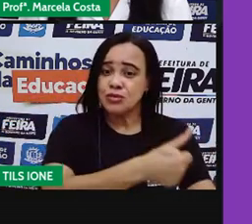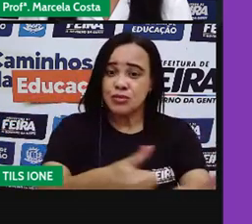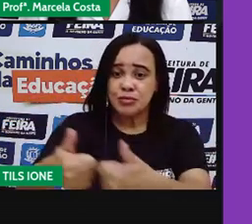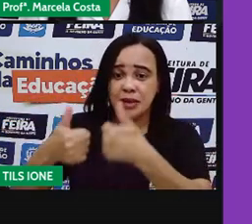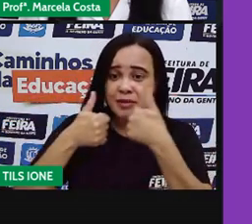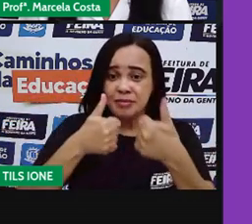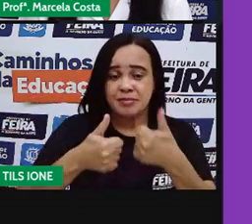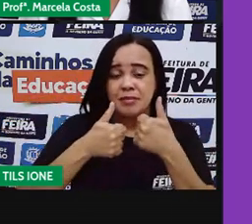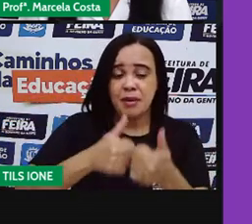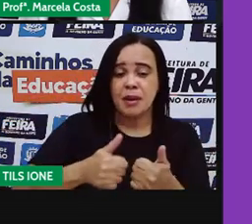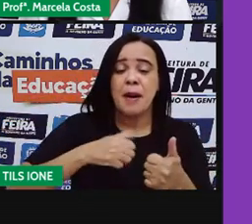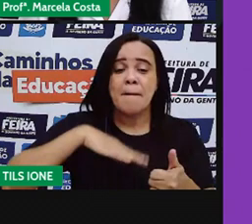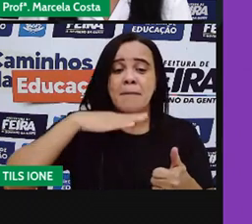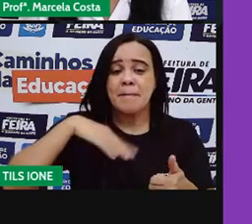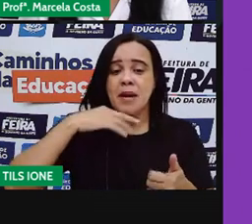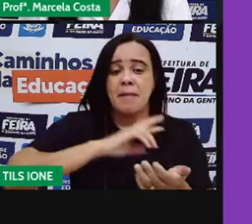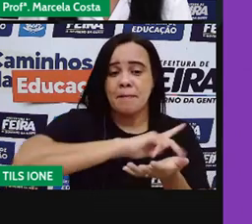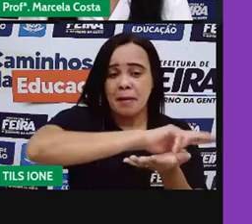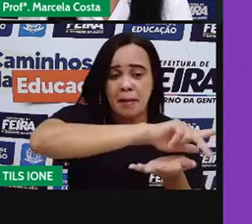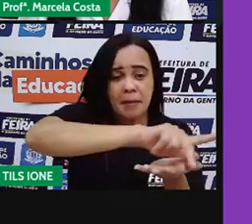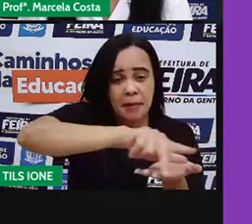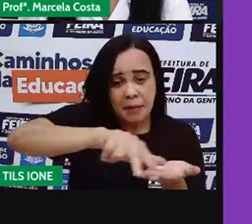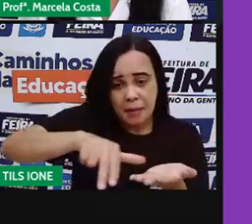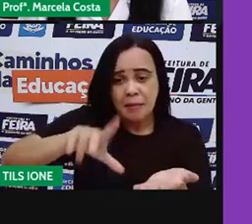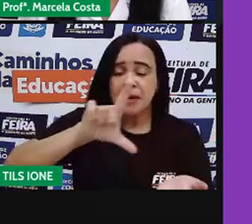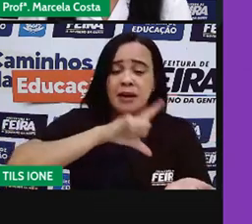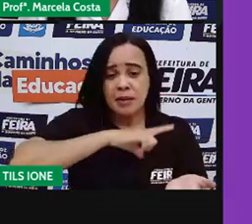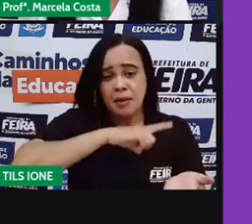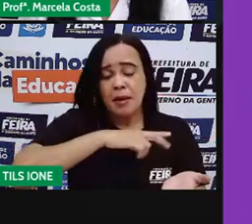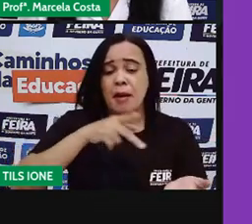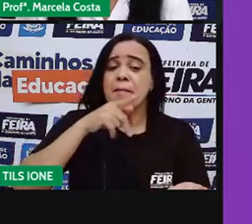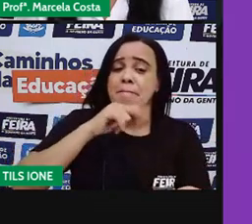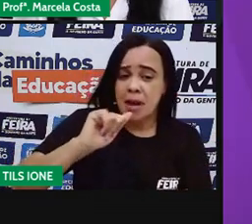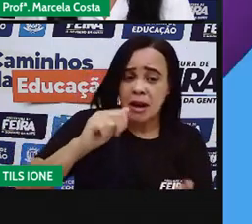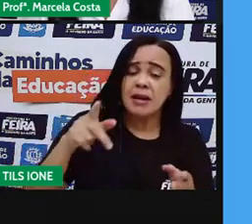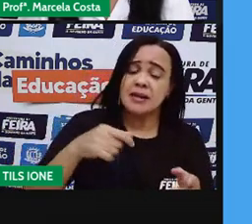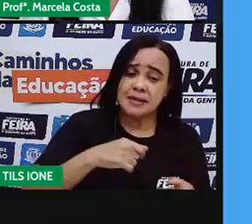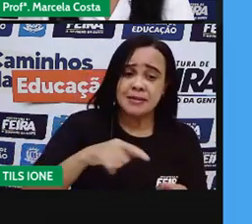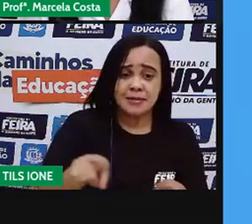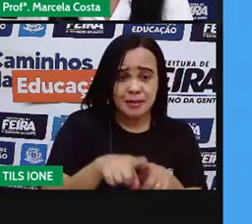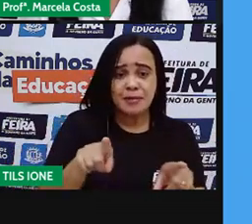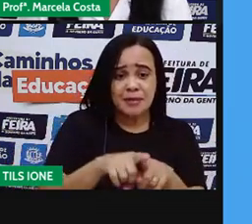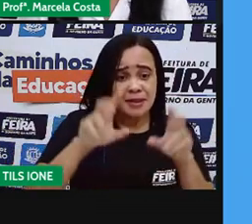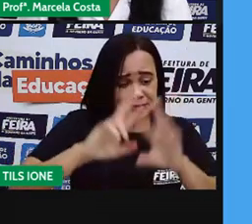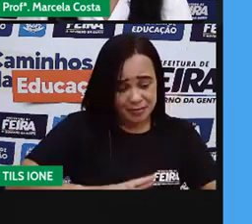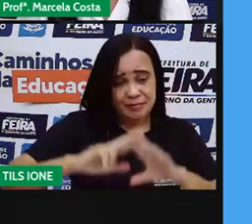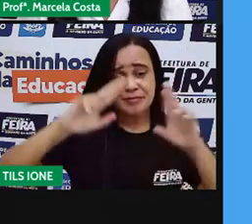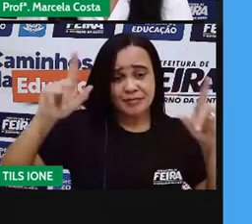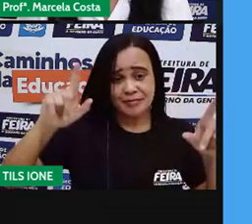Tudo bem ter mães diferentes. Tudo bem ter pais diferentes.